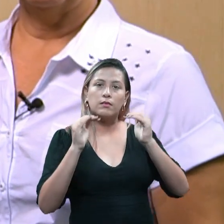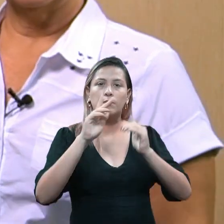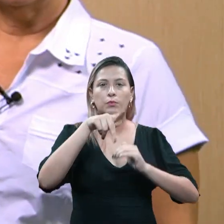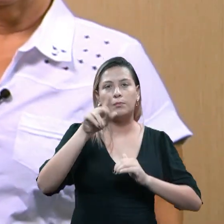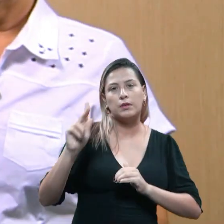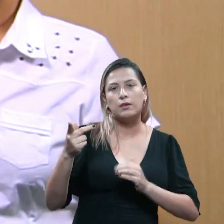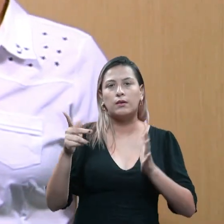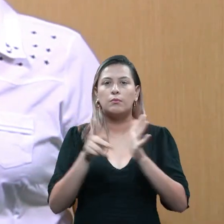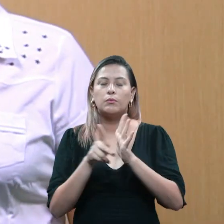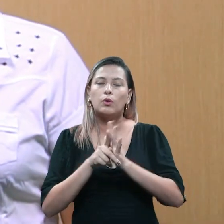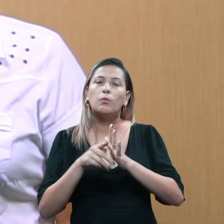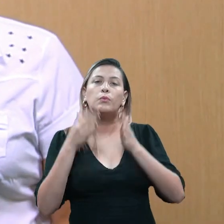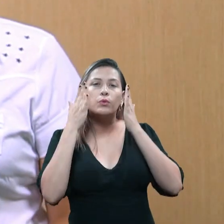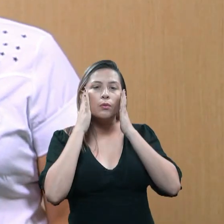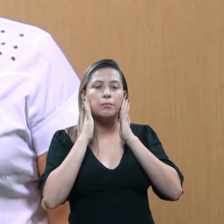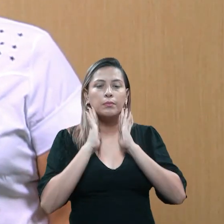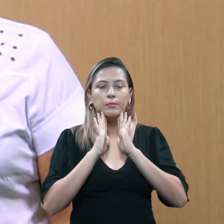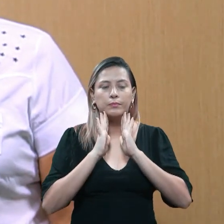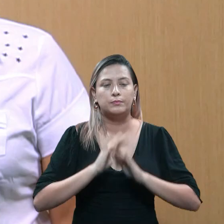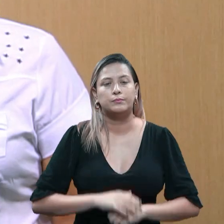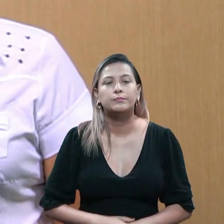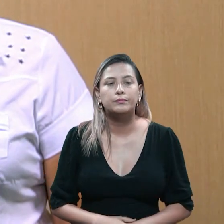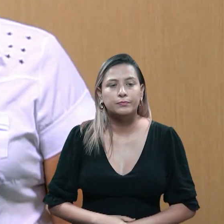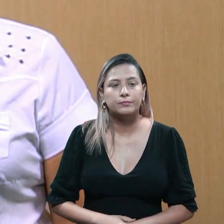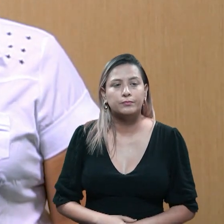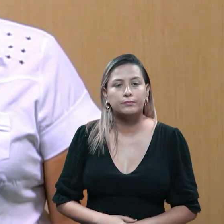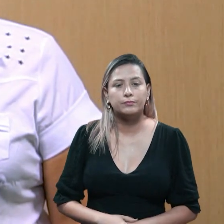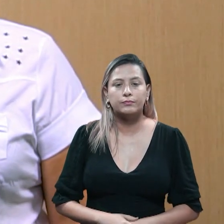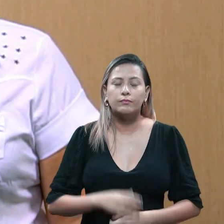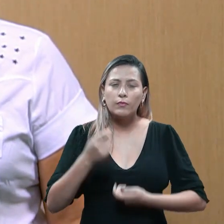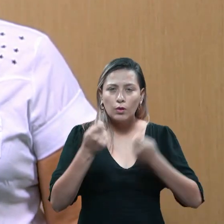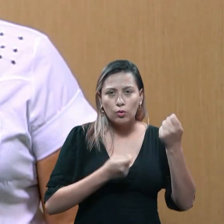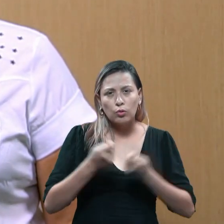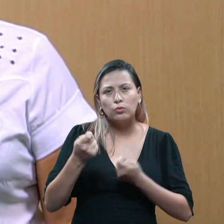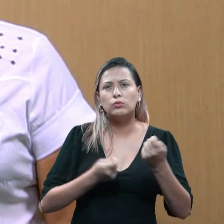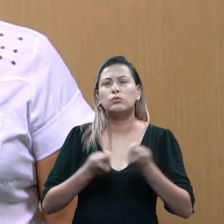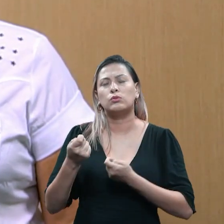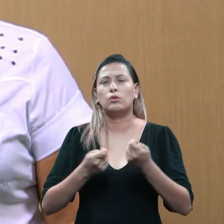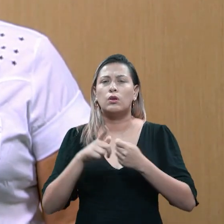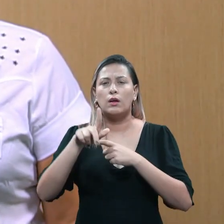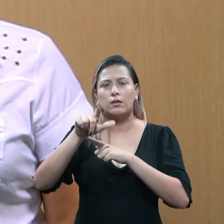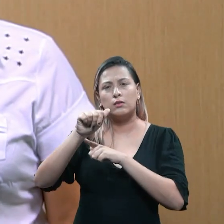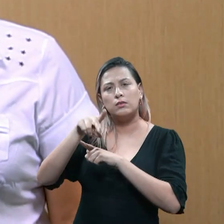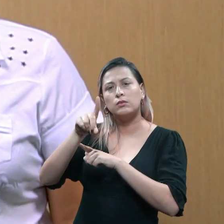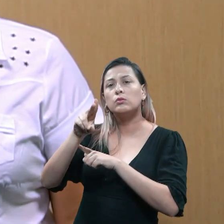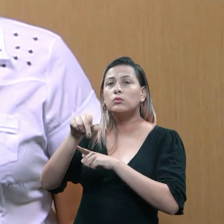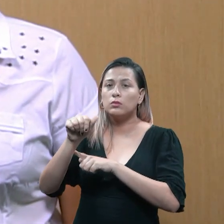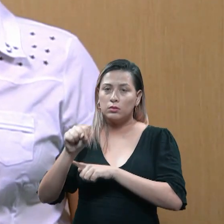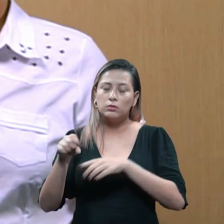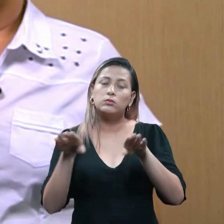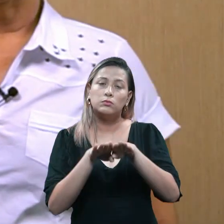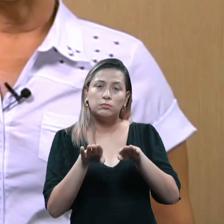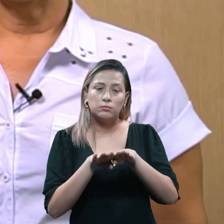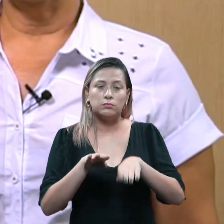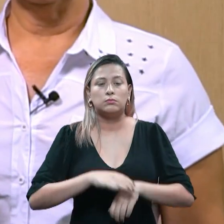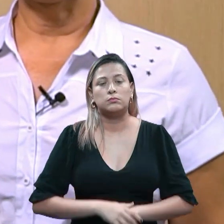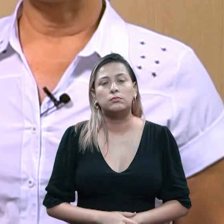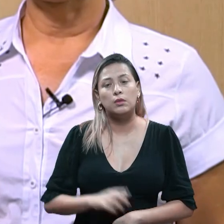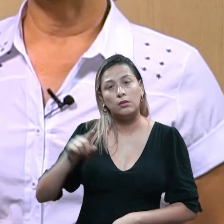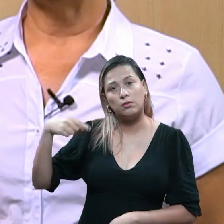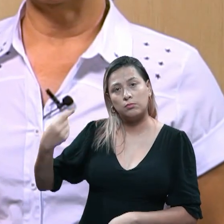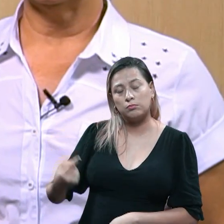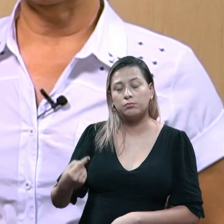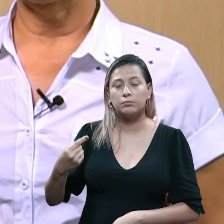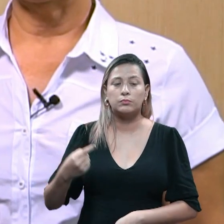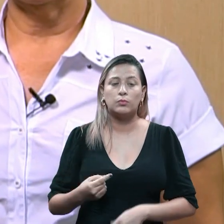pele. Contrair os poros dilatados, controlar a secreção das glândulas sebáceas também. Depois de